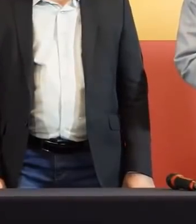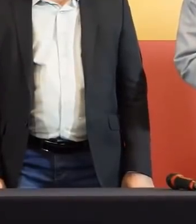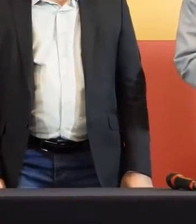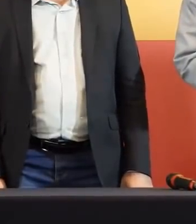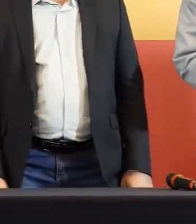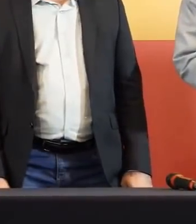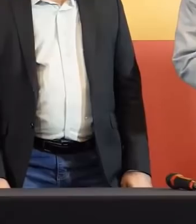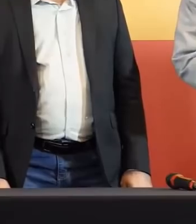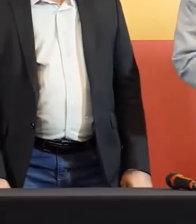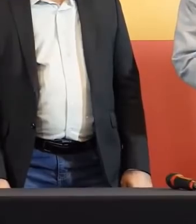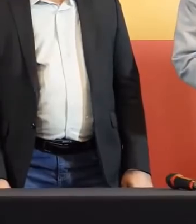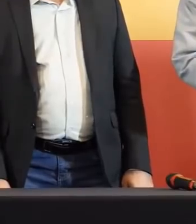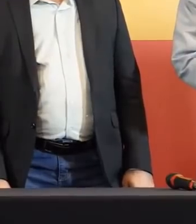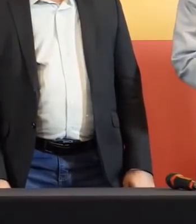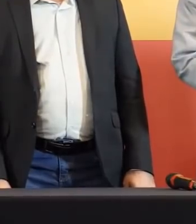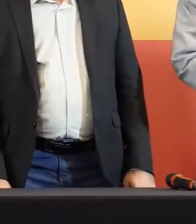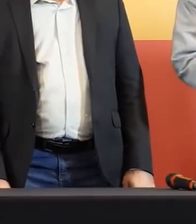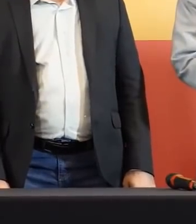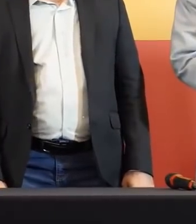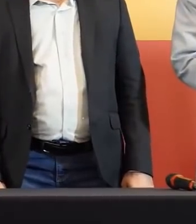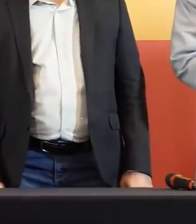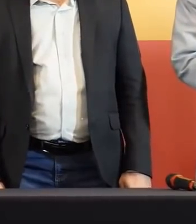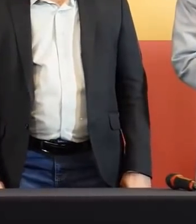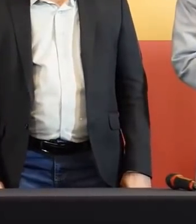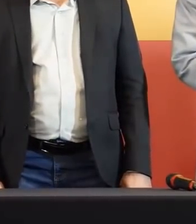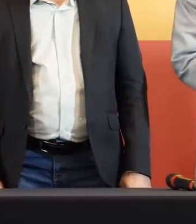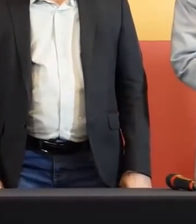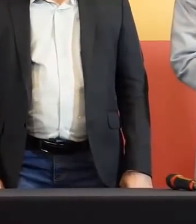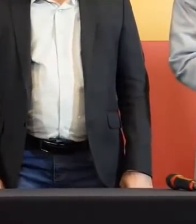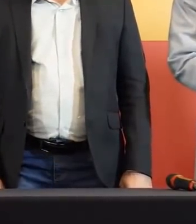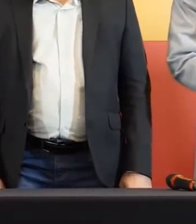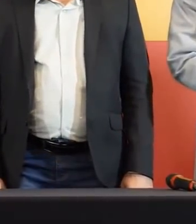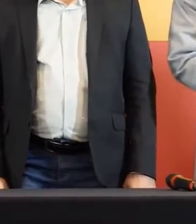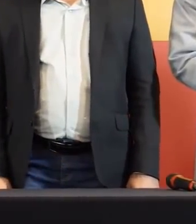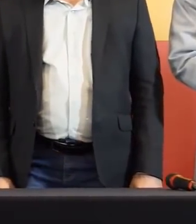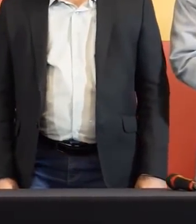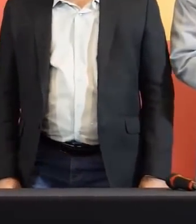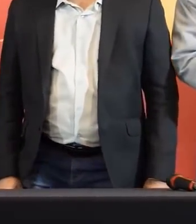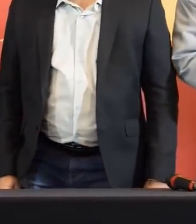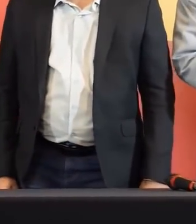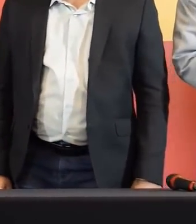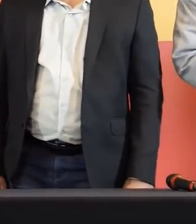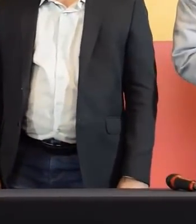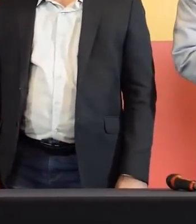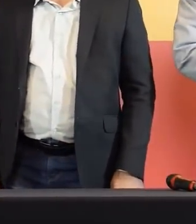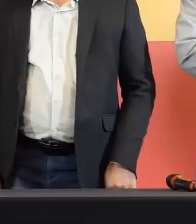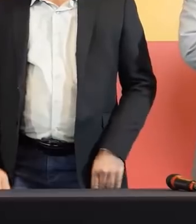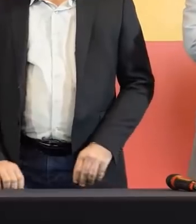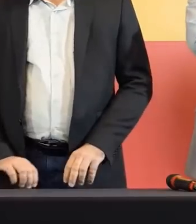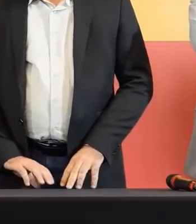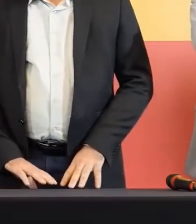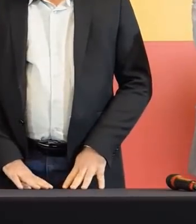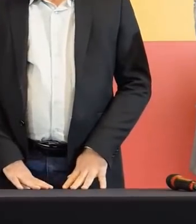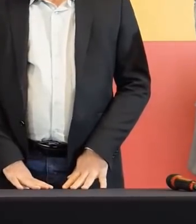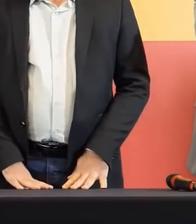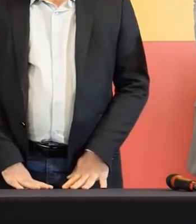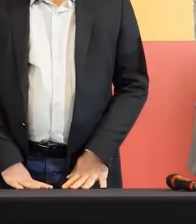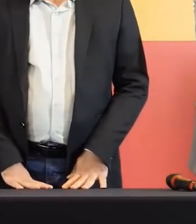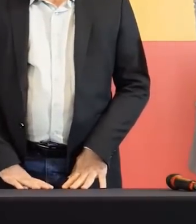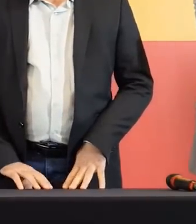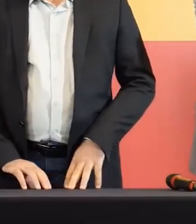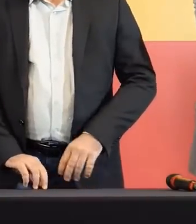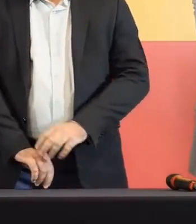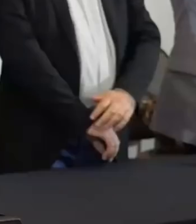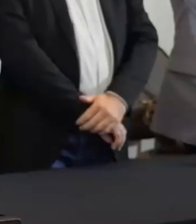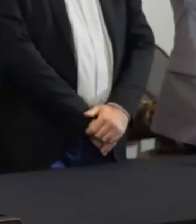Pena, nosso compositor, que é presidente do PV. Né? Então, assim, bem rapidinho, para falar para vocês o que foi a reunião da